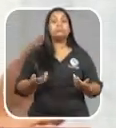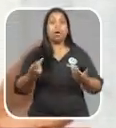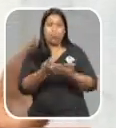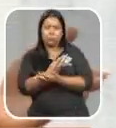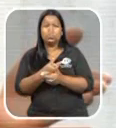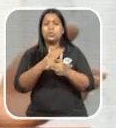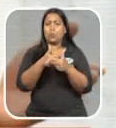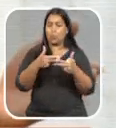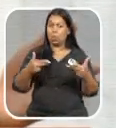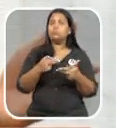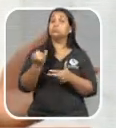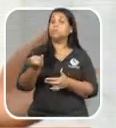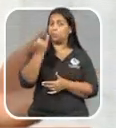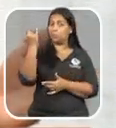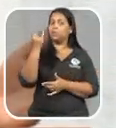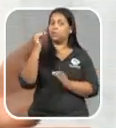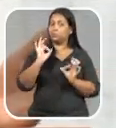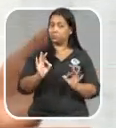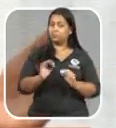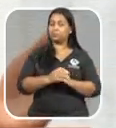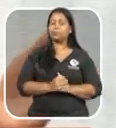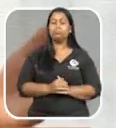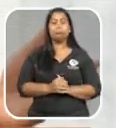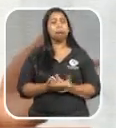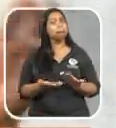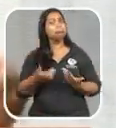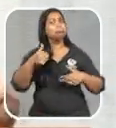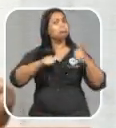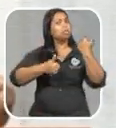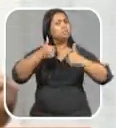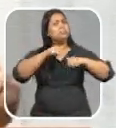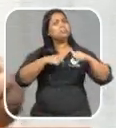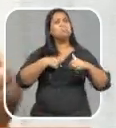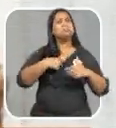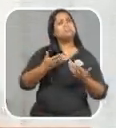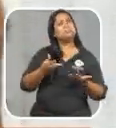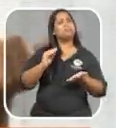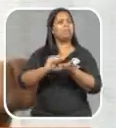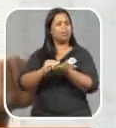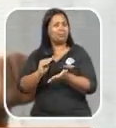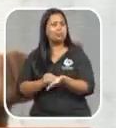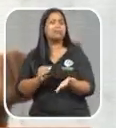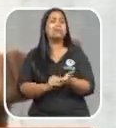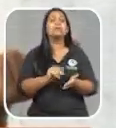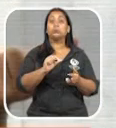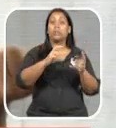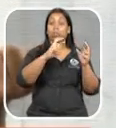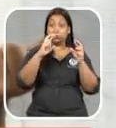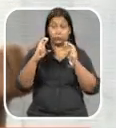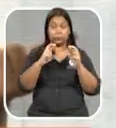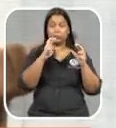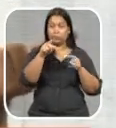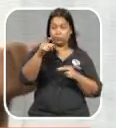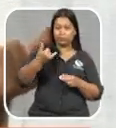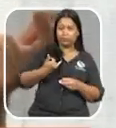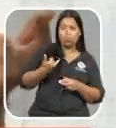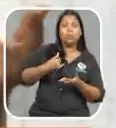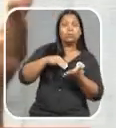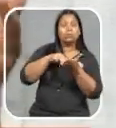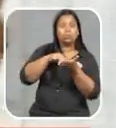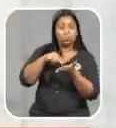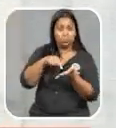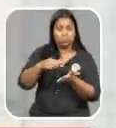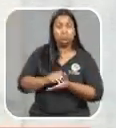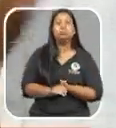fiscalização. Você falou das moções, e também eu colocaria aí o número de convocações que foram Sim, feitas, secretário. bastante